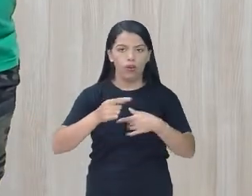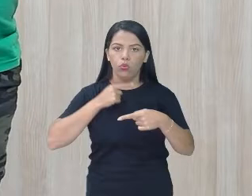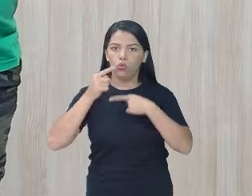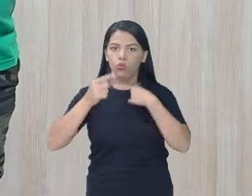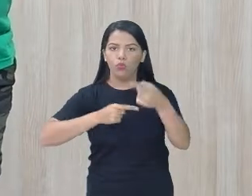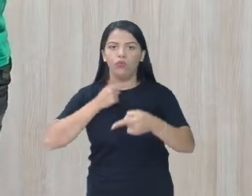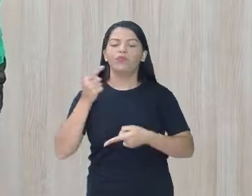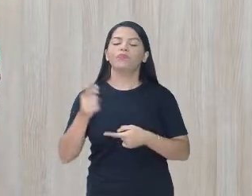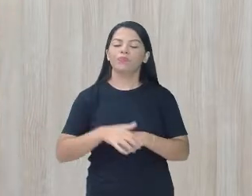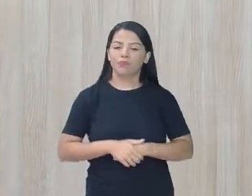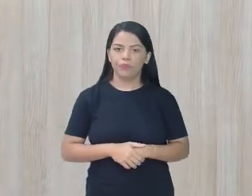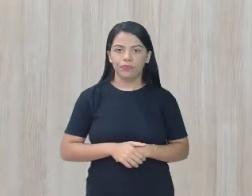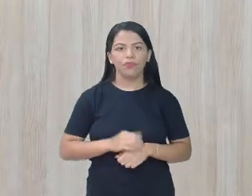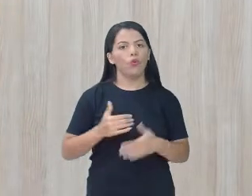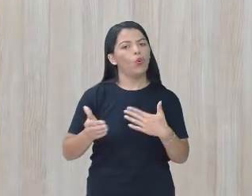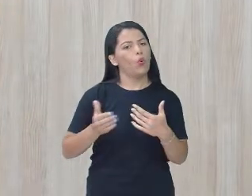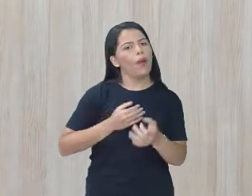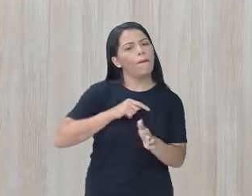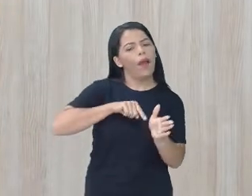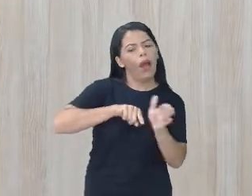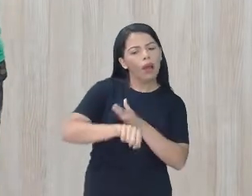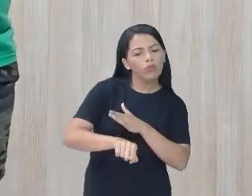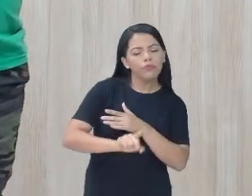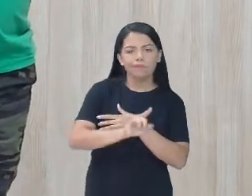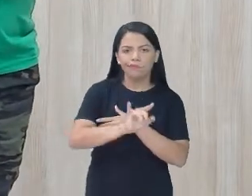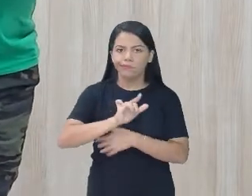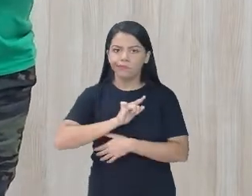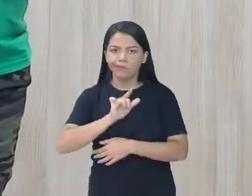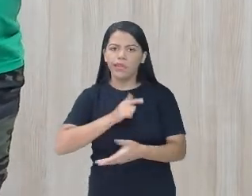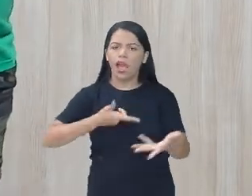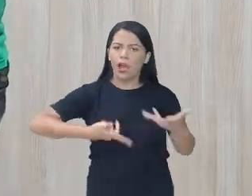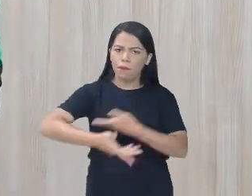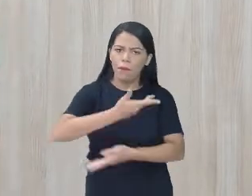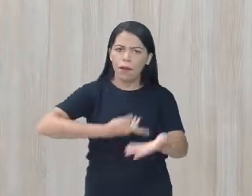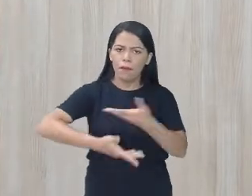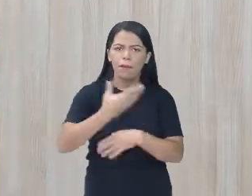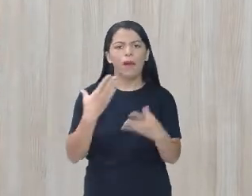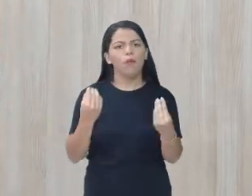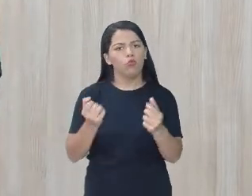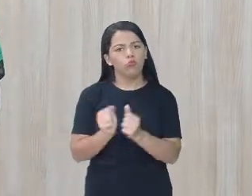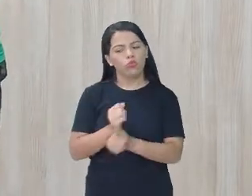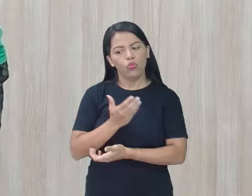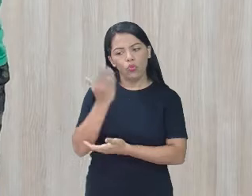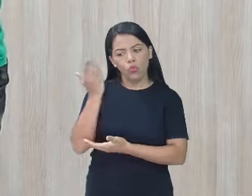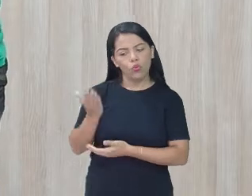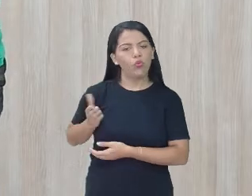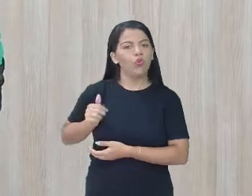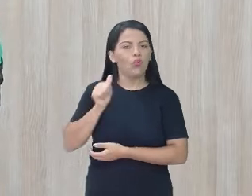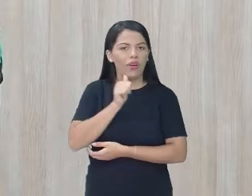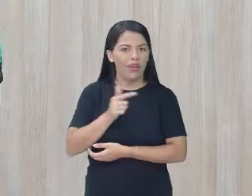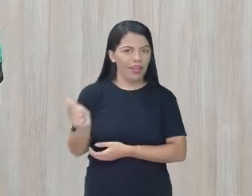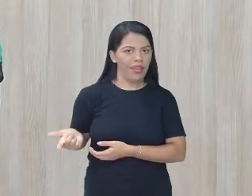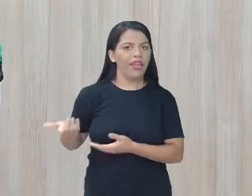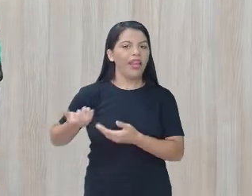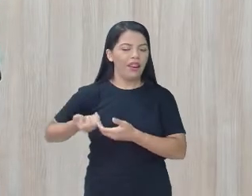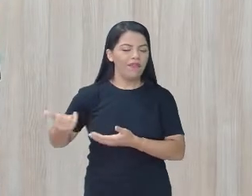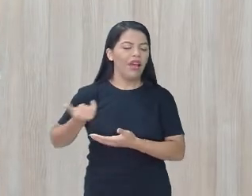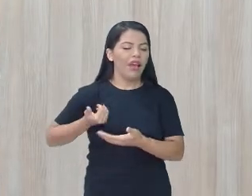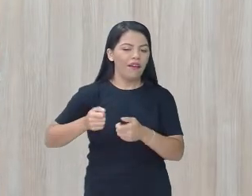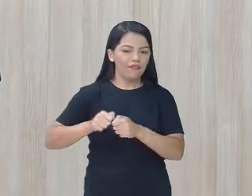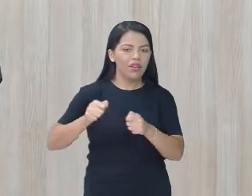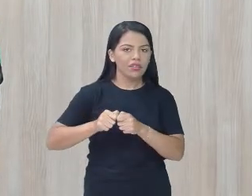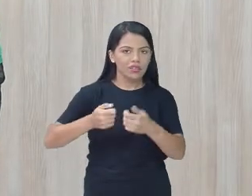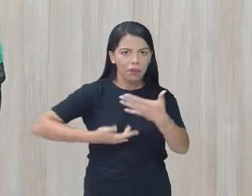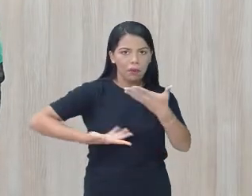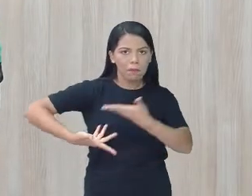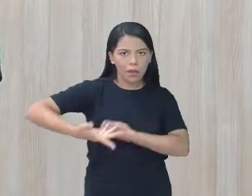dúvida, qualquer questão, interajam bastante aí com ela, que ela está aí para fazer as devidas